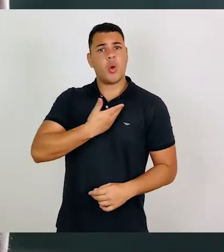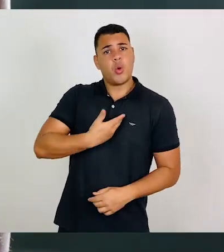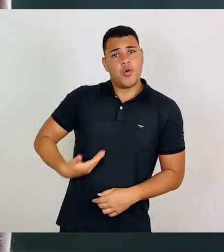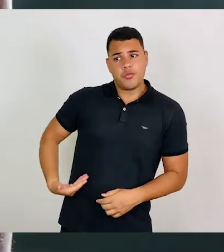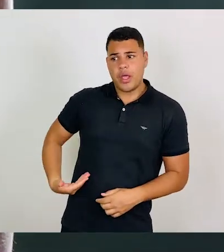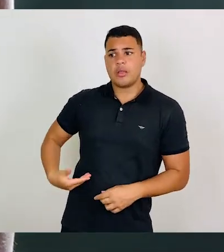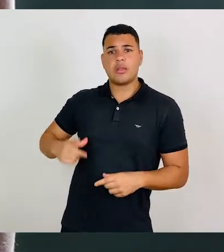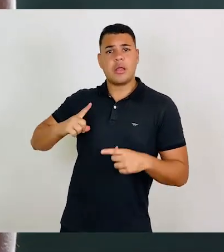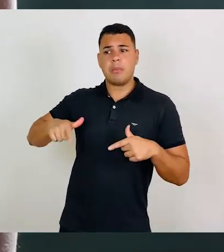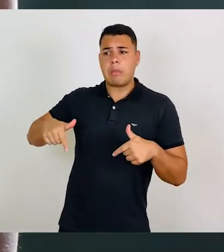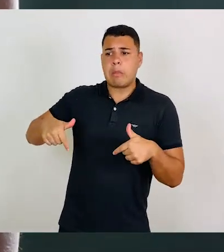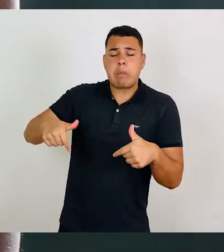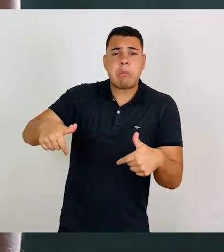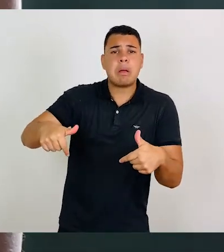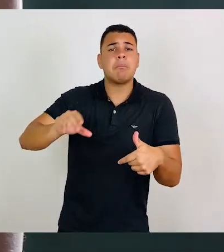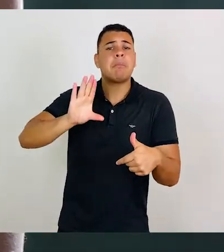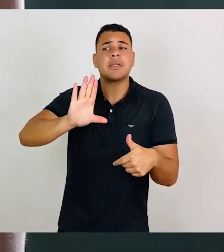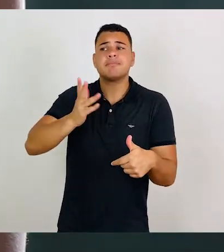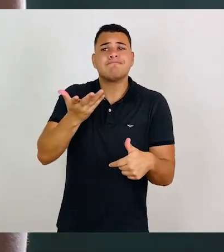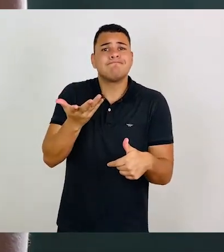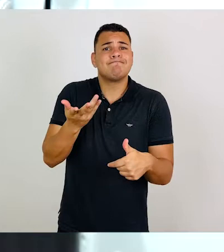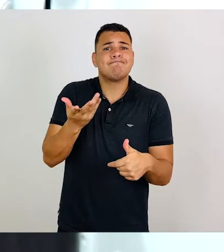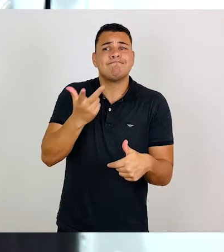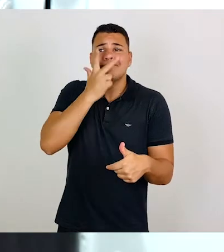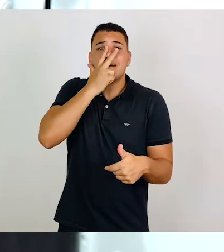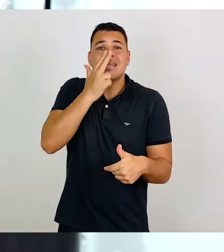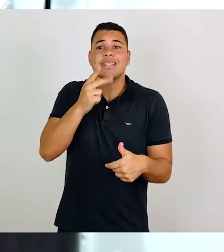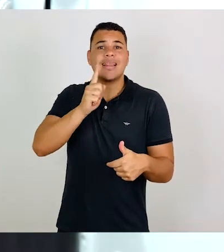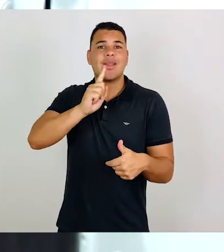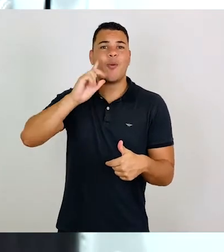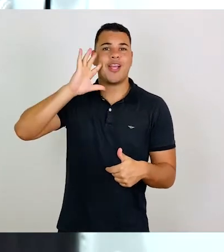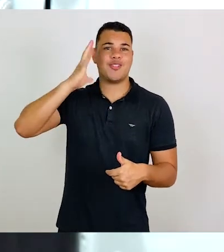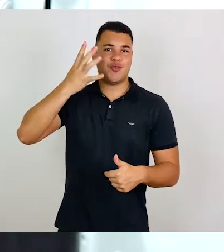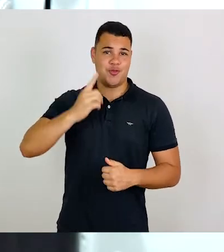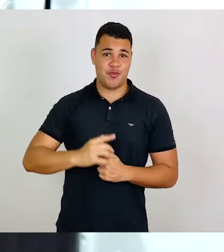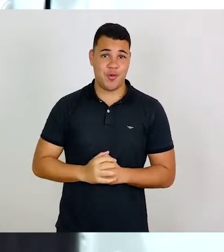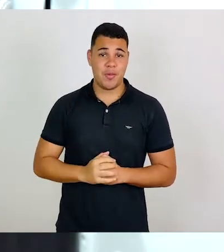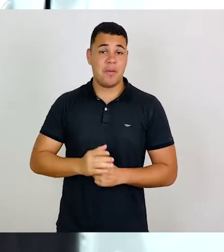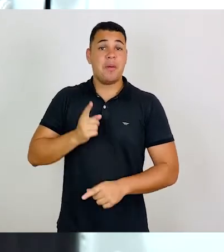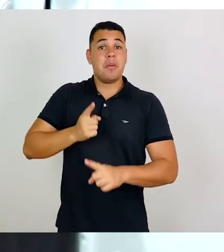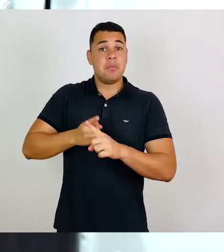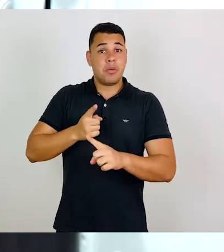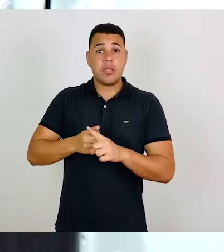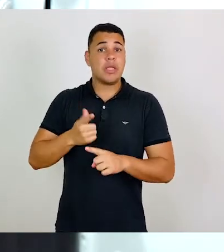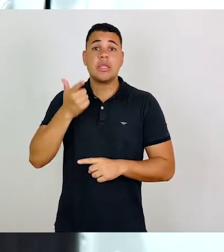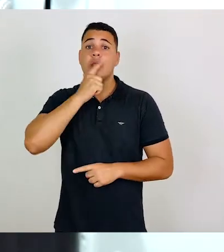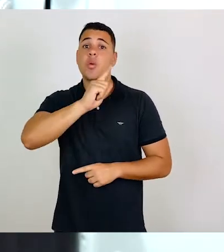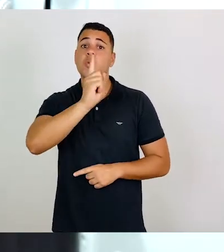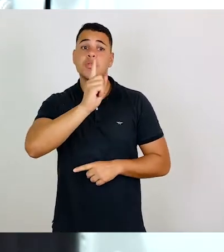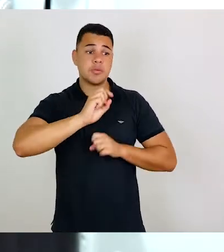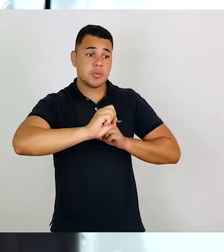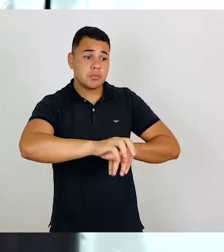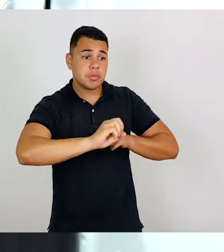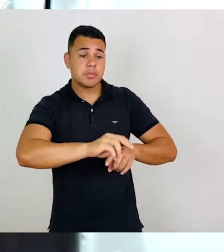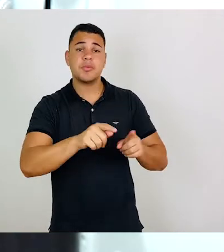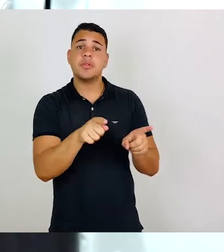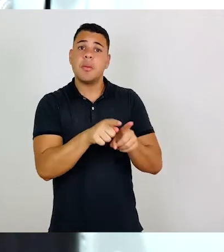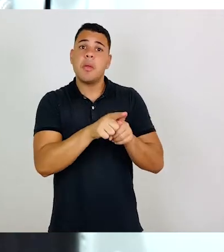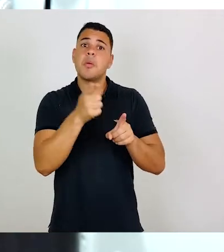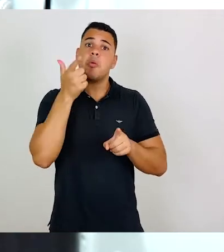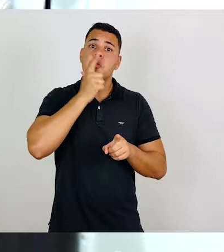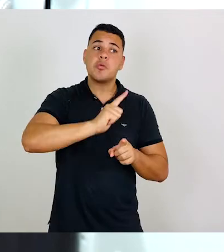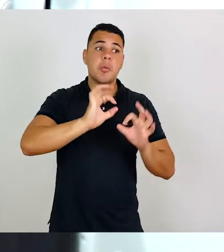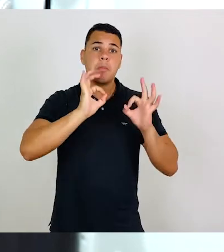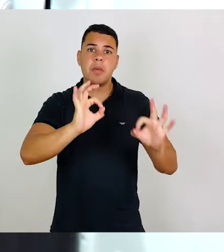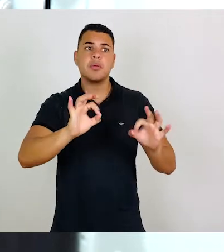a escolarização das pessoas com deficiência? As ações do atual governo têm sido ainda muito pequenas para que